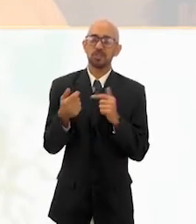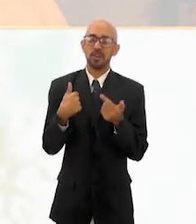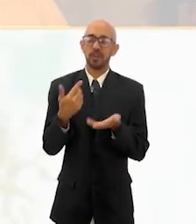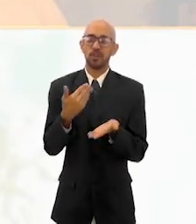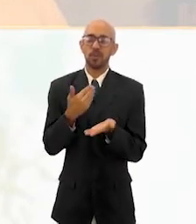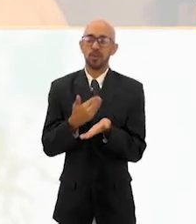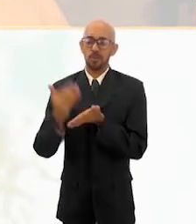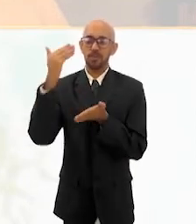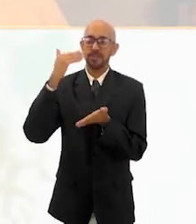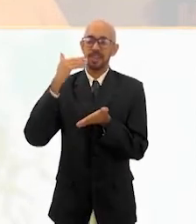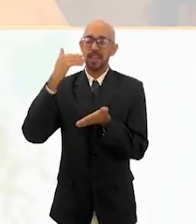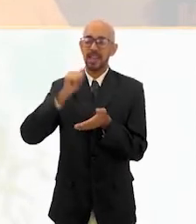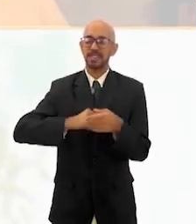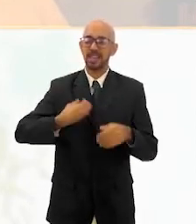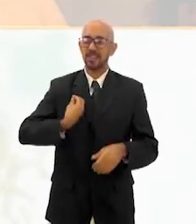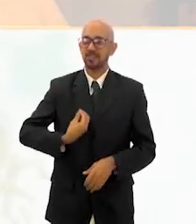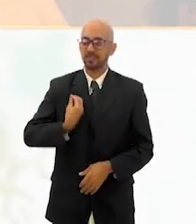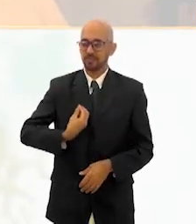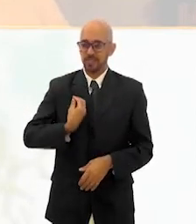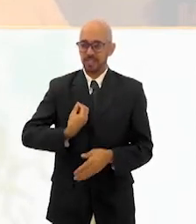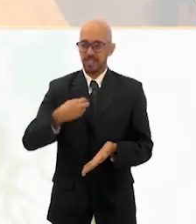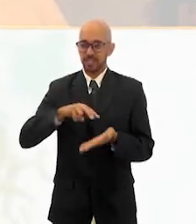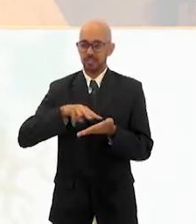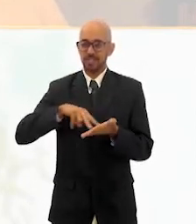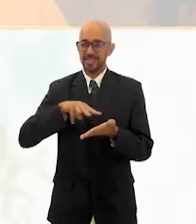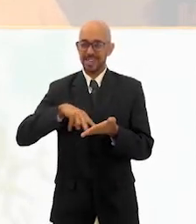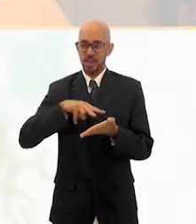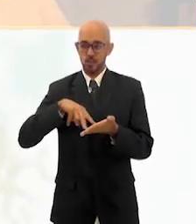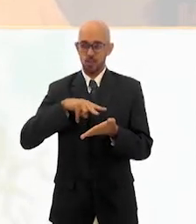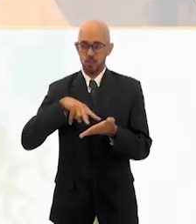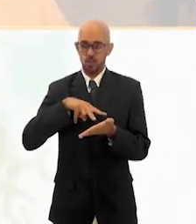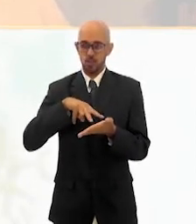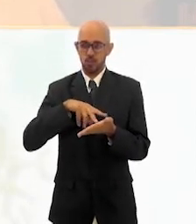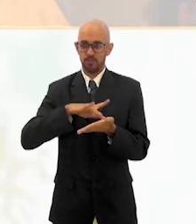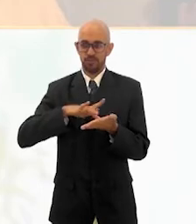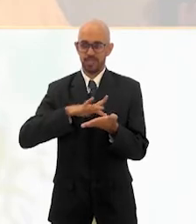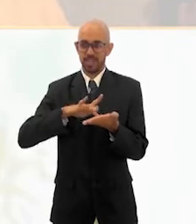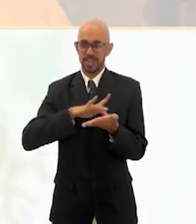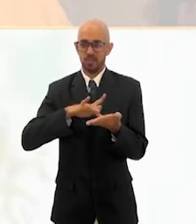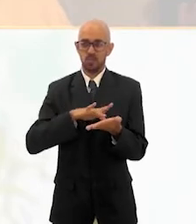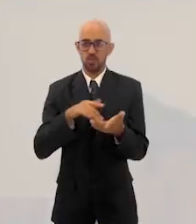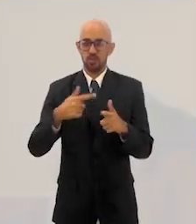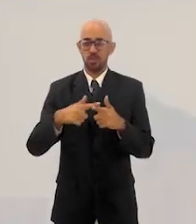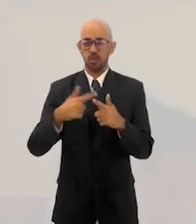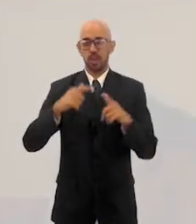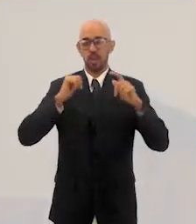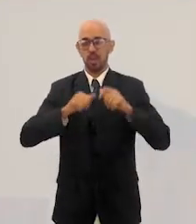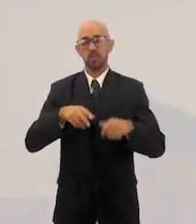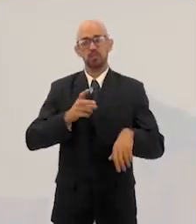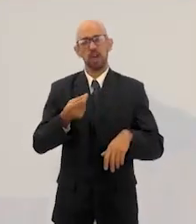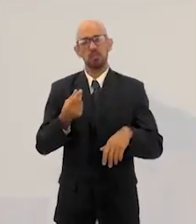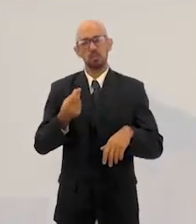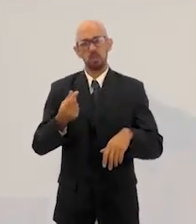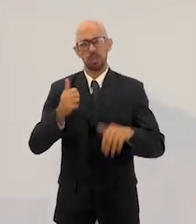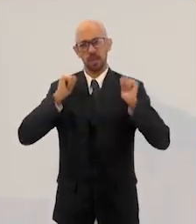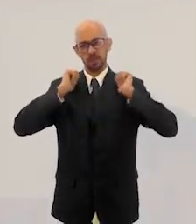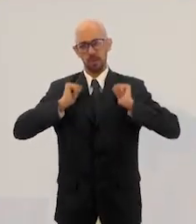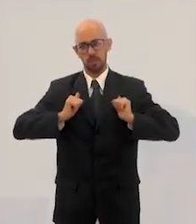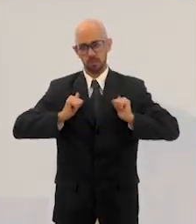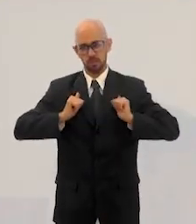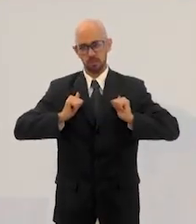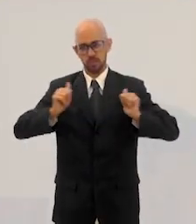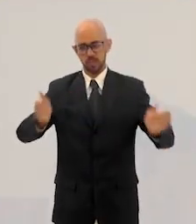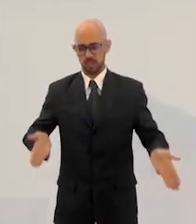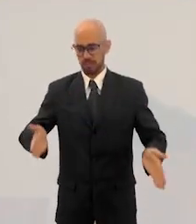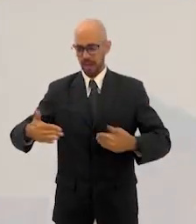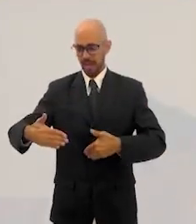e aí começa aí, vamos dizer assim, essa vida meio de cigano, literalmente, porque passei muito tempo que era uma mochila e um baúzinho de